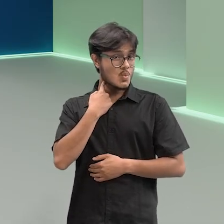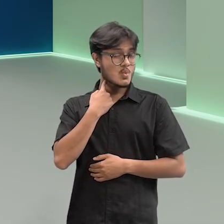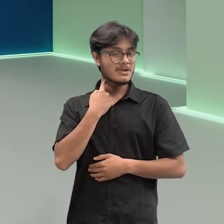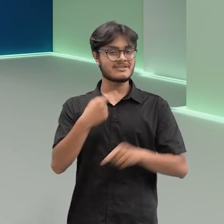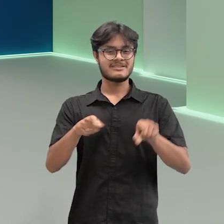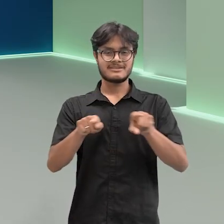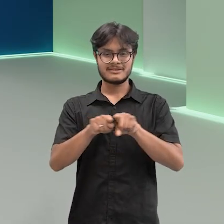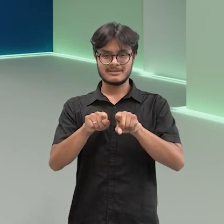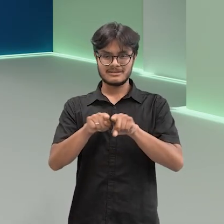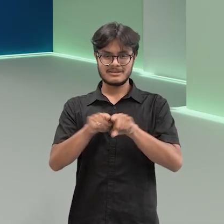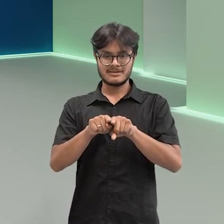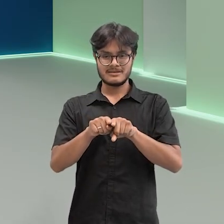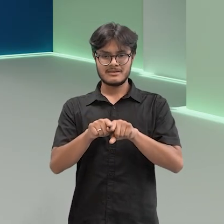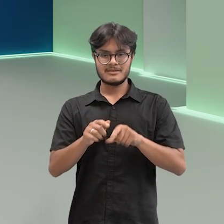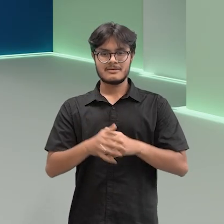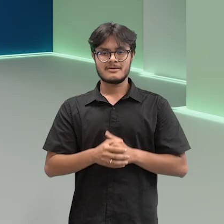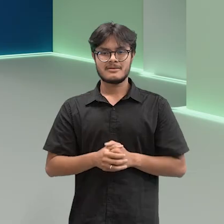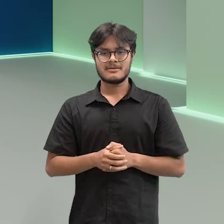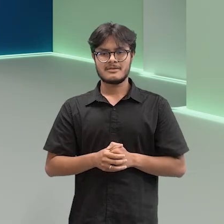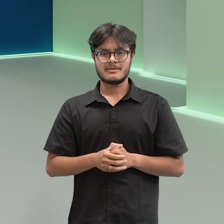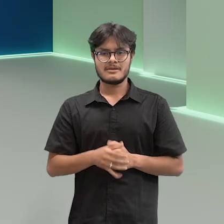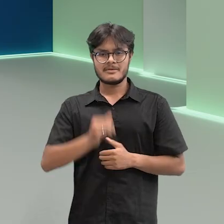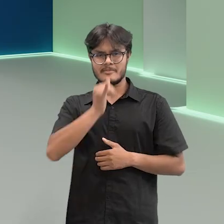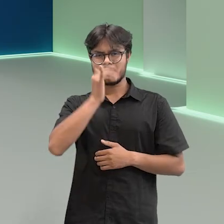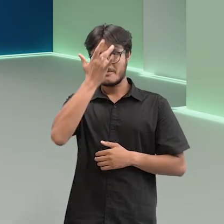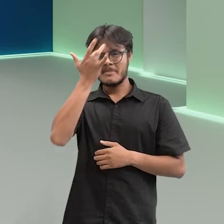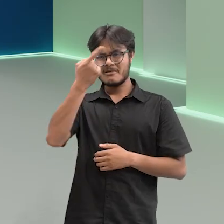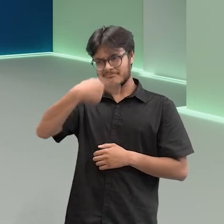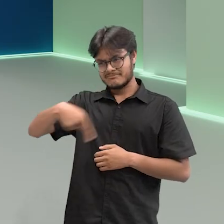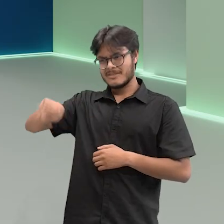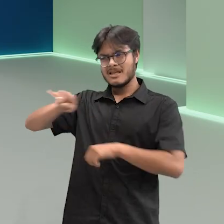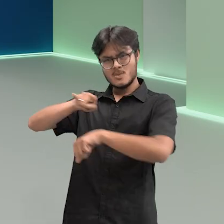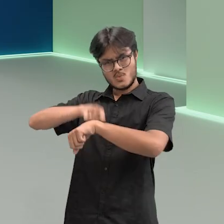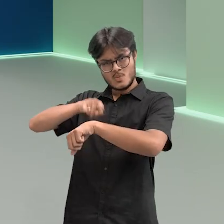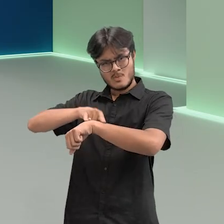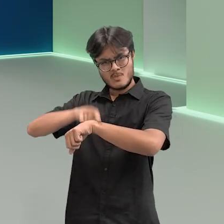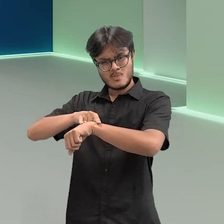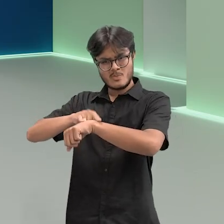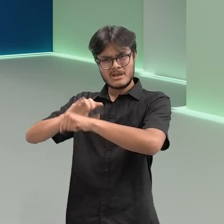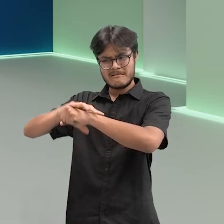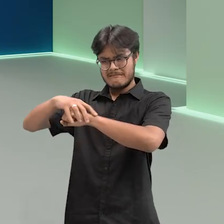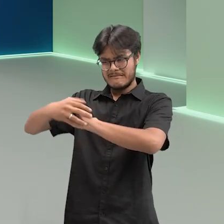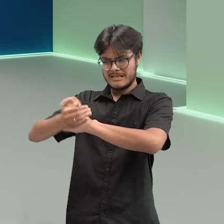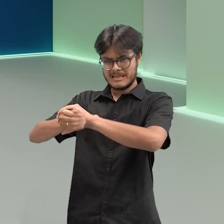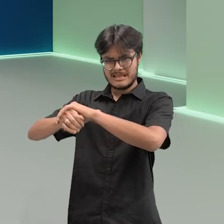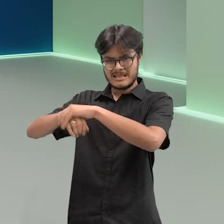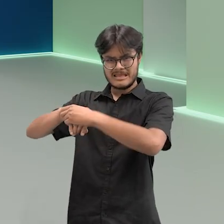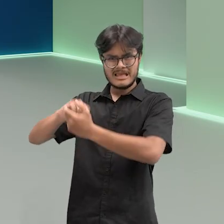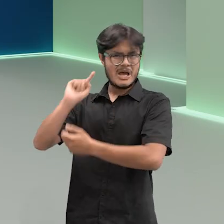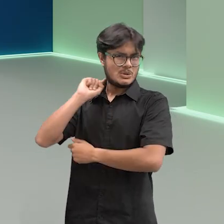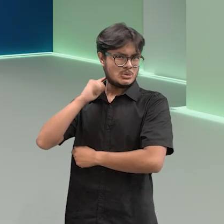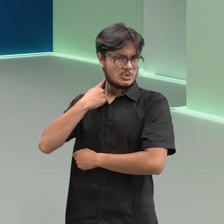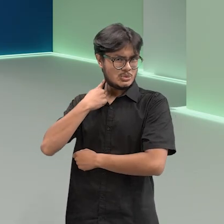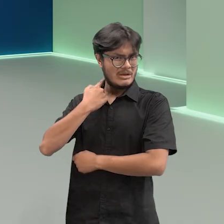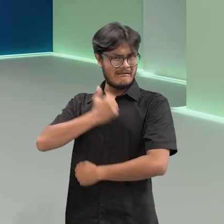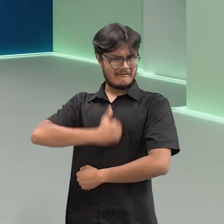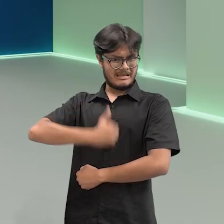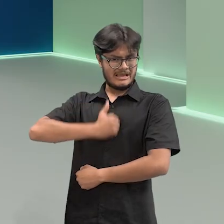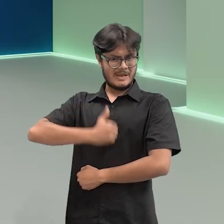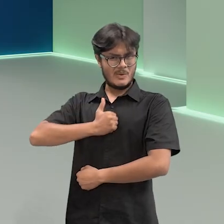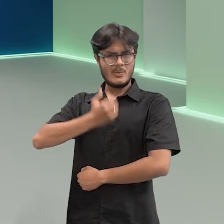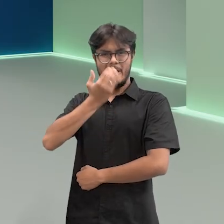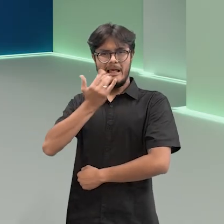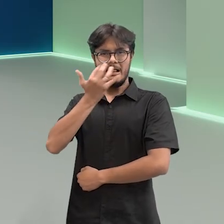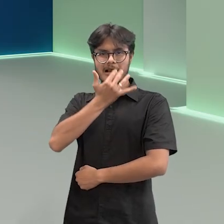na autocontaminação. A pessoa vai lá no banheiro, suja sua mão lá de Nutella, não viu? Levou a mão à boca, ai